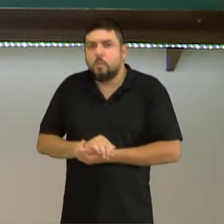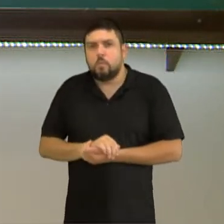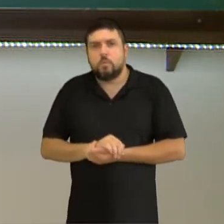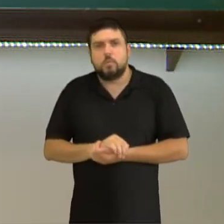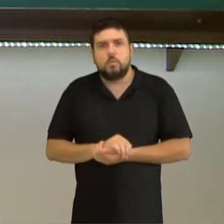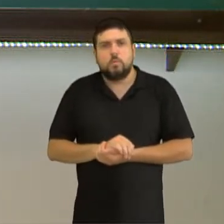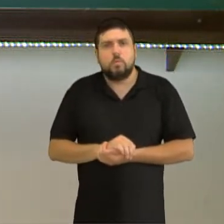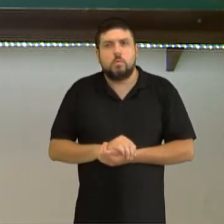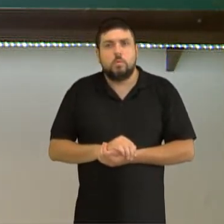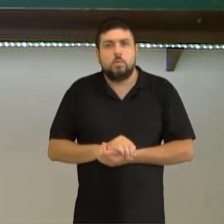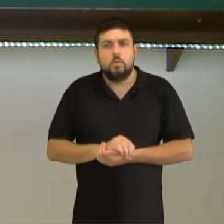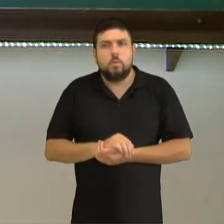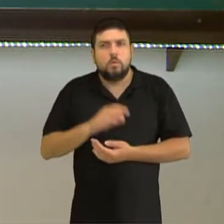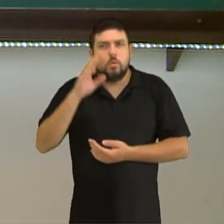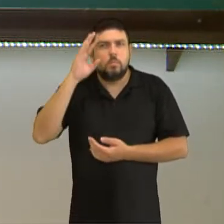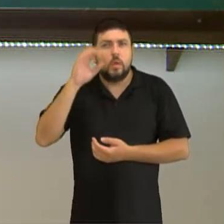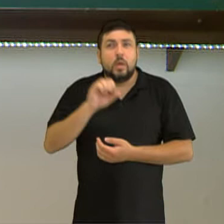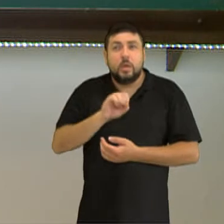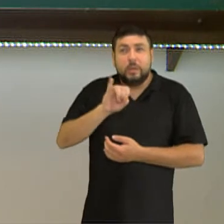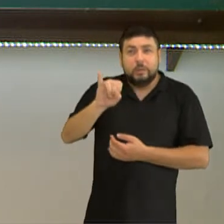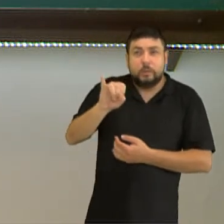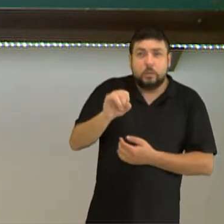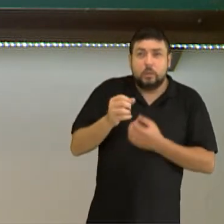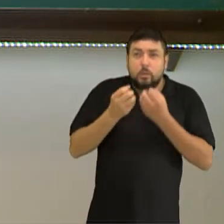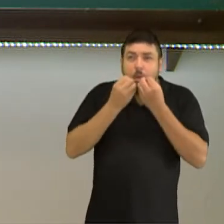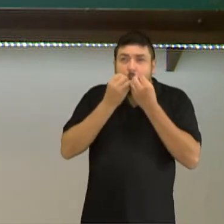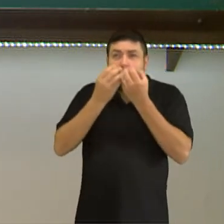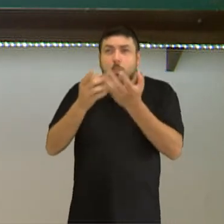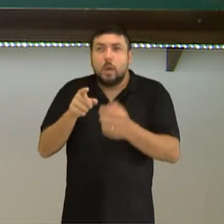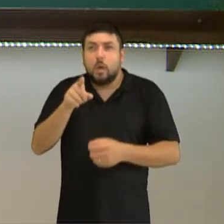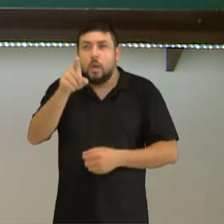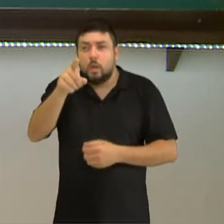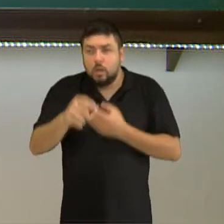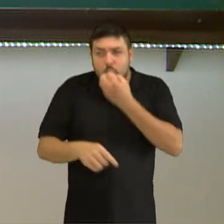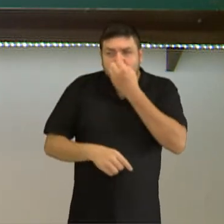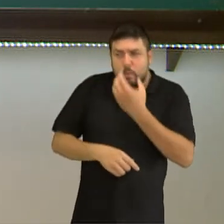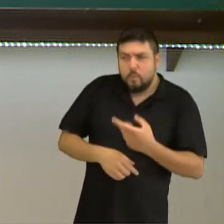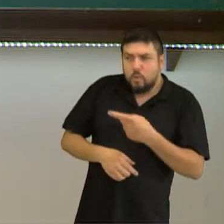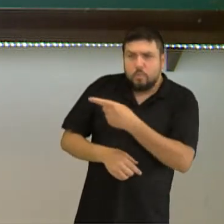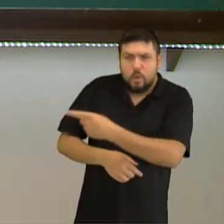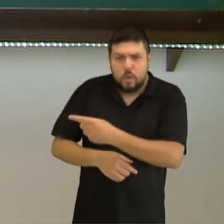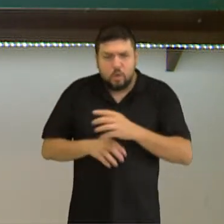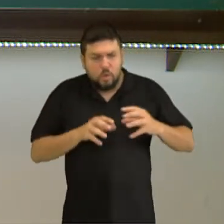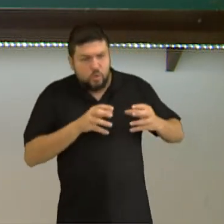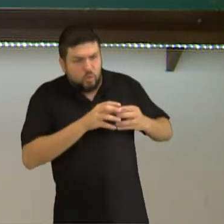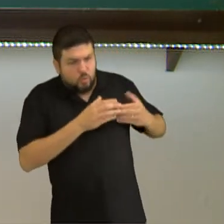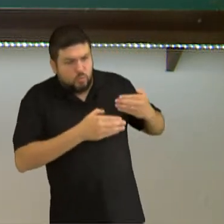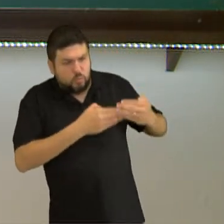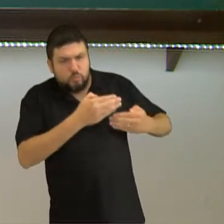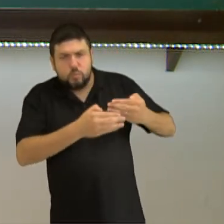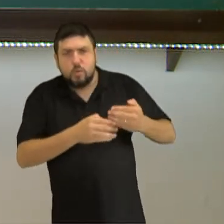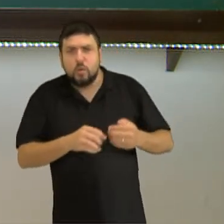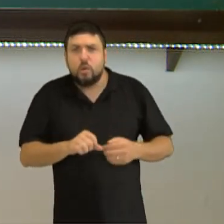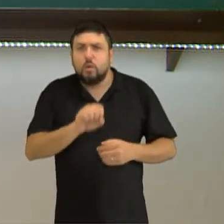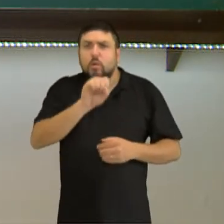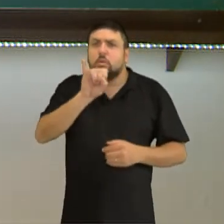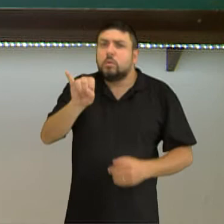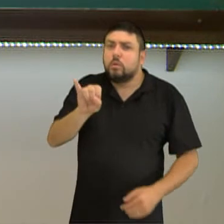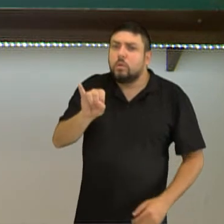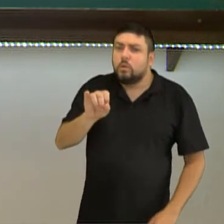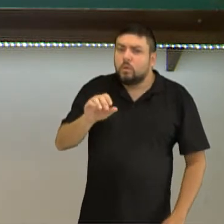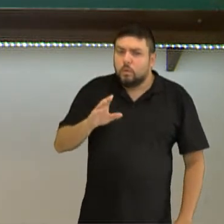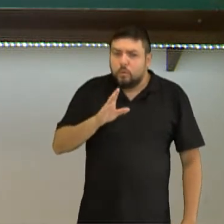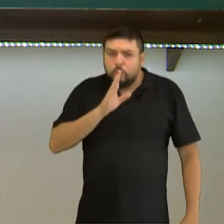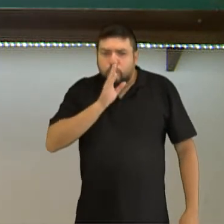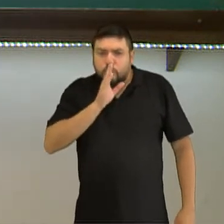que se eu contar para o professor, isso vai ser bom para o colega, bom para o andamento da turma? Se eu esconder essa informação, é bom para o colega,